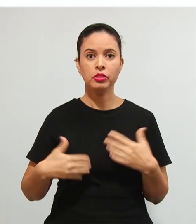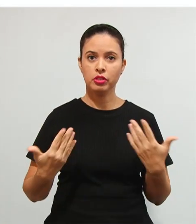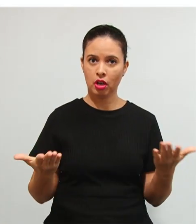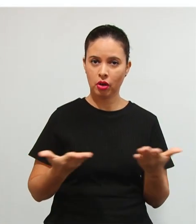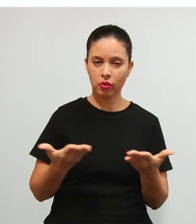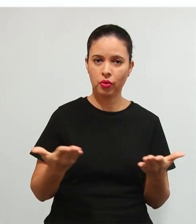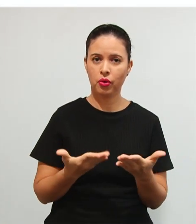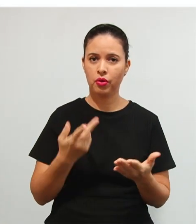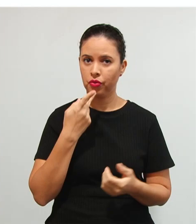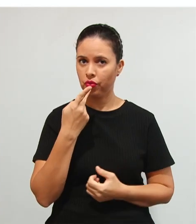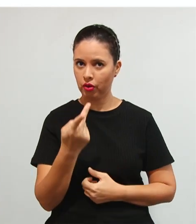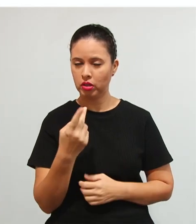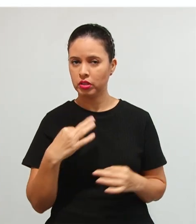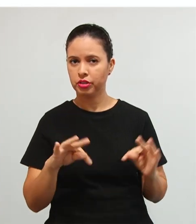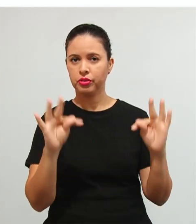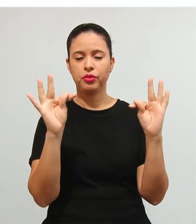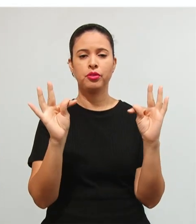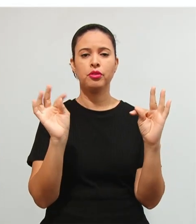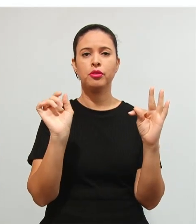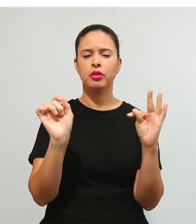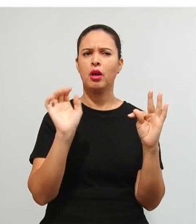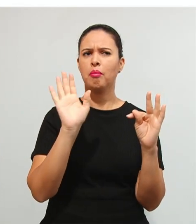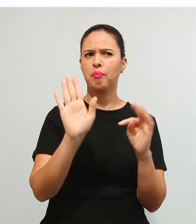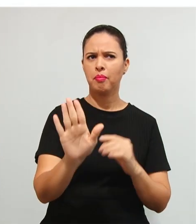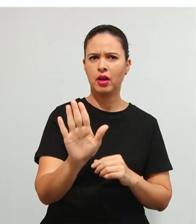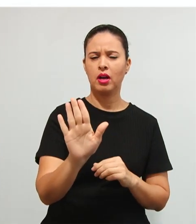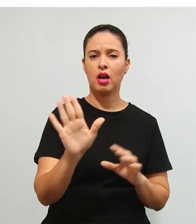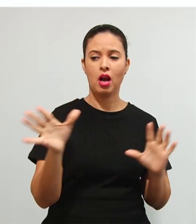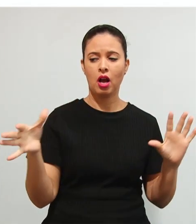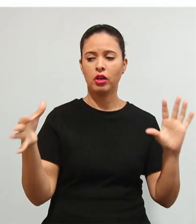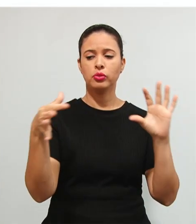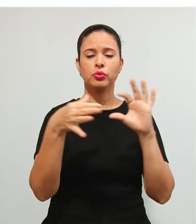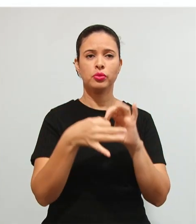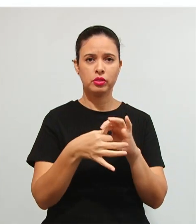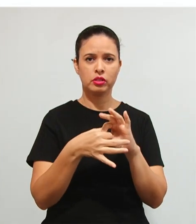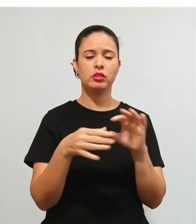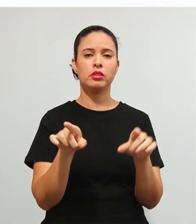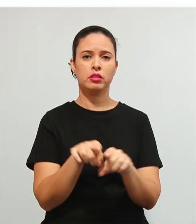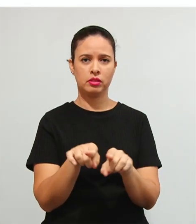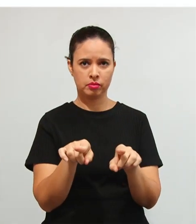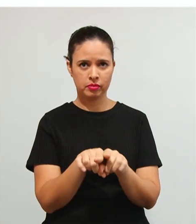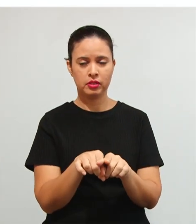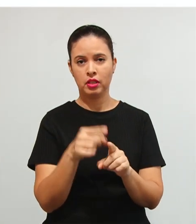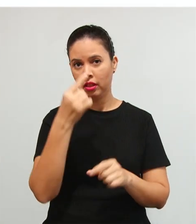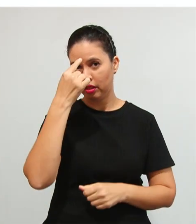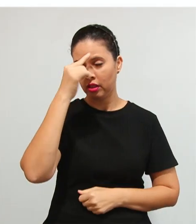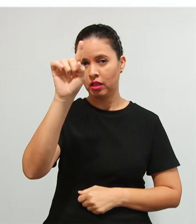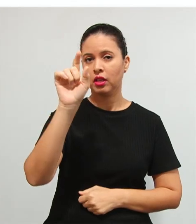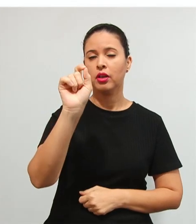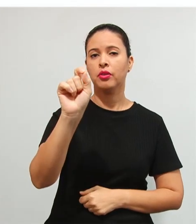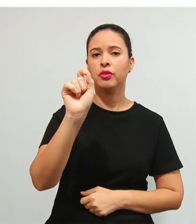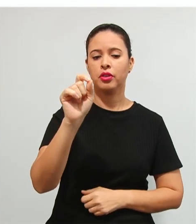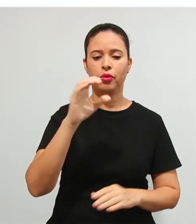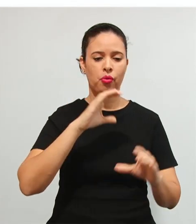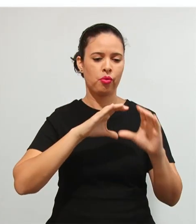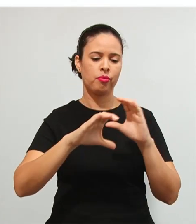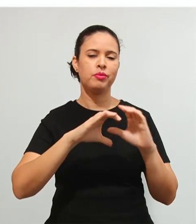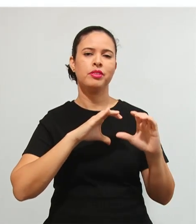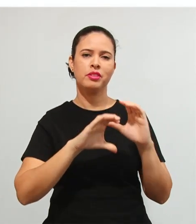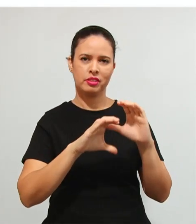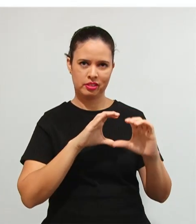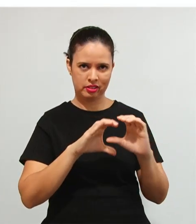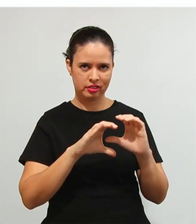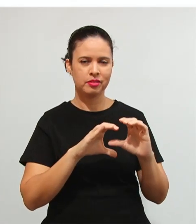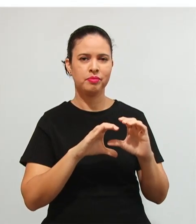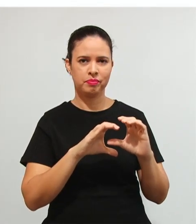eu falo de tecnologia, mas associando também a ideia de comunicação.